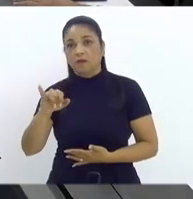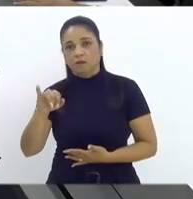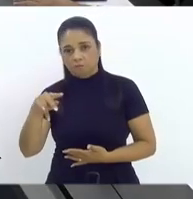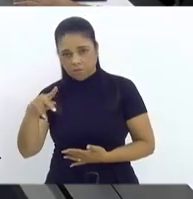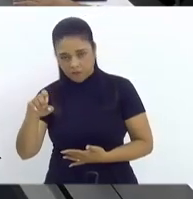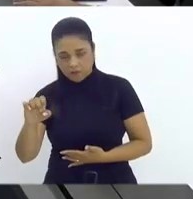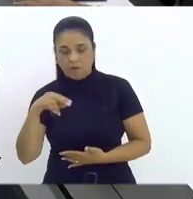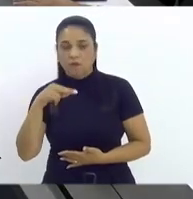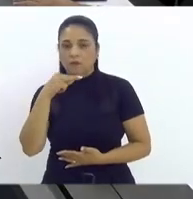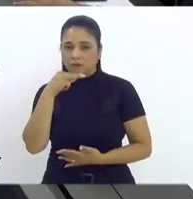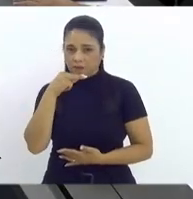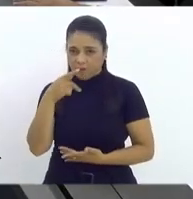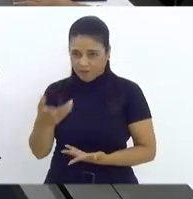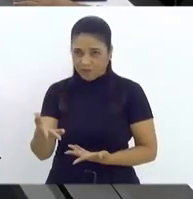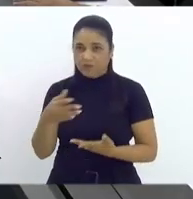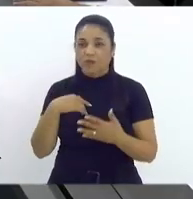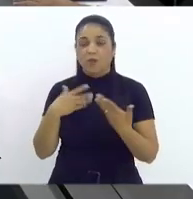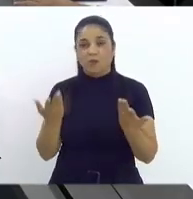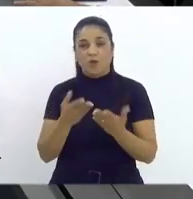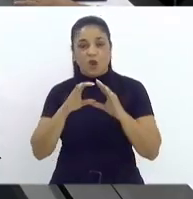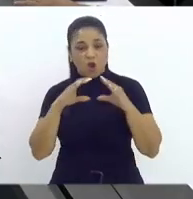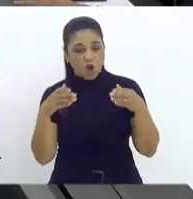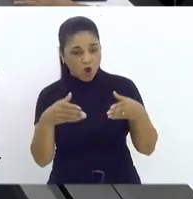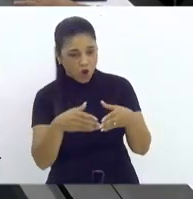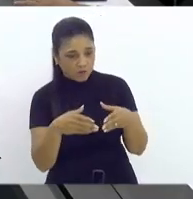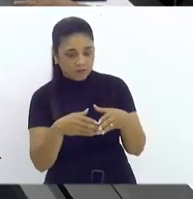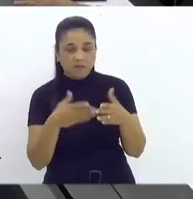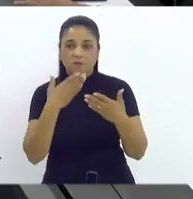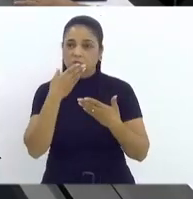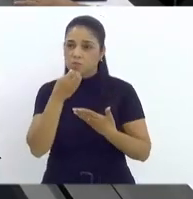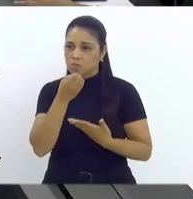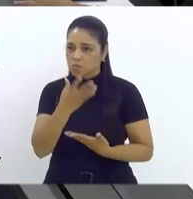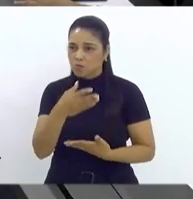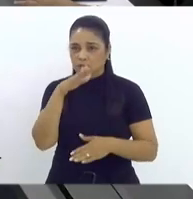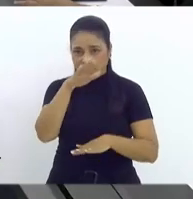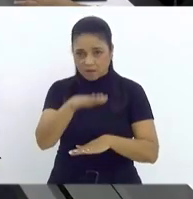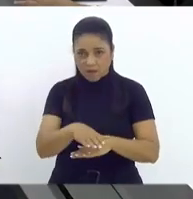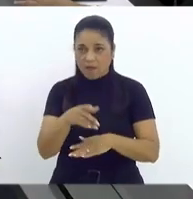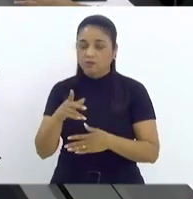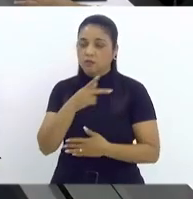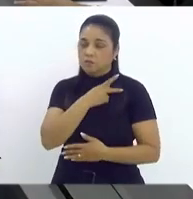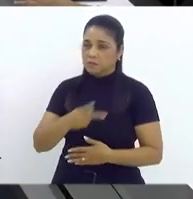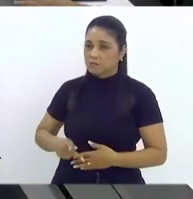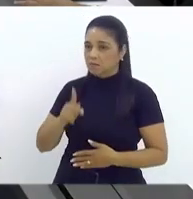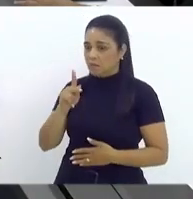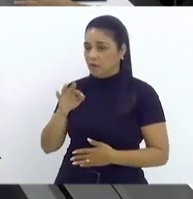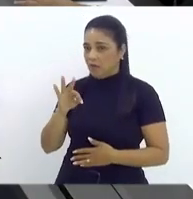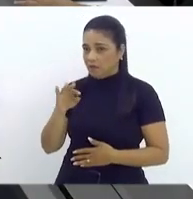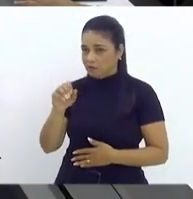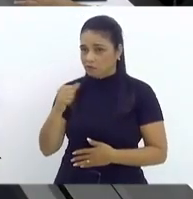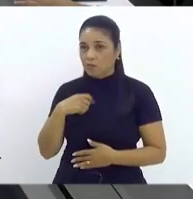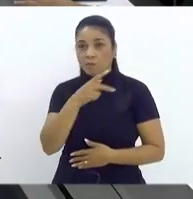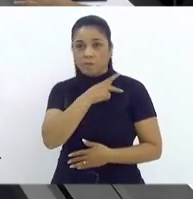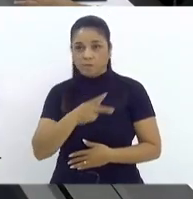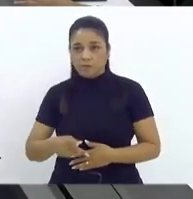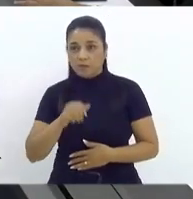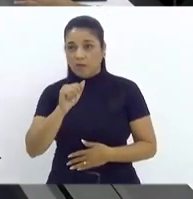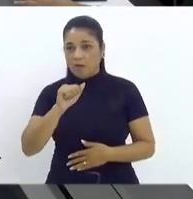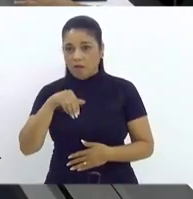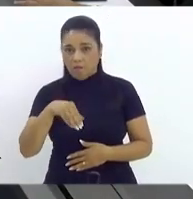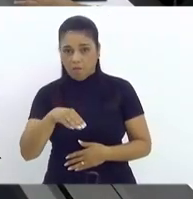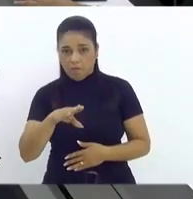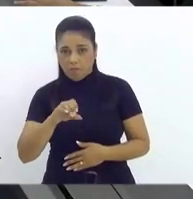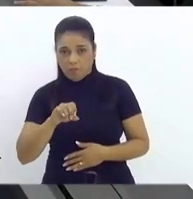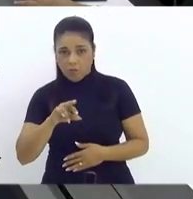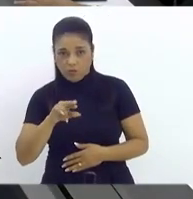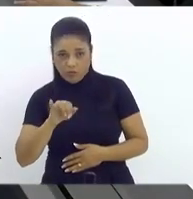dessa colenda comissão, presidente Kátia, amigo querido, doutor Harriman, um talento aqui presente.